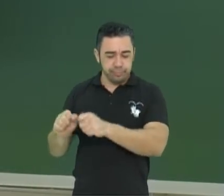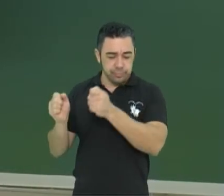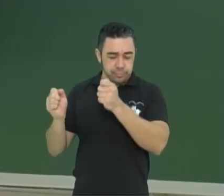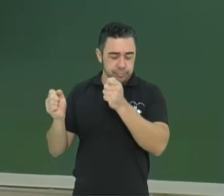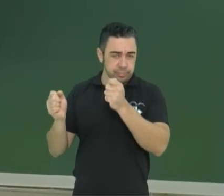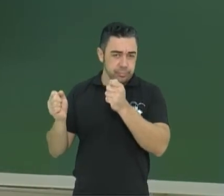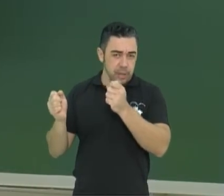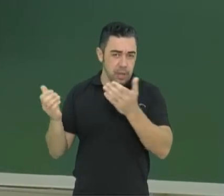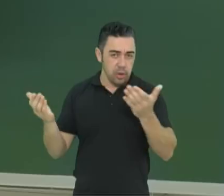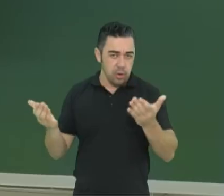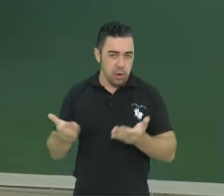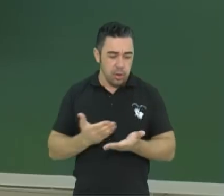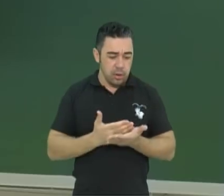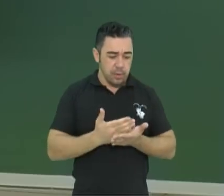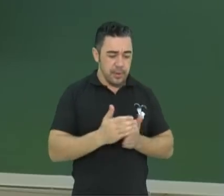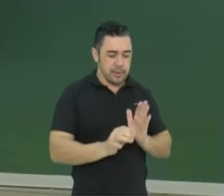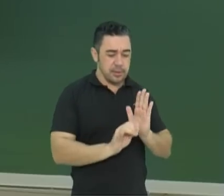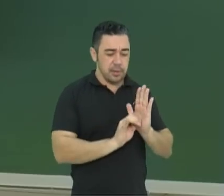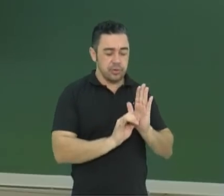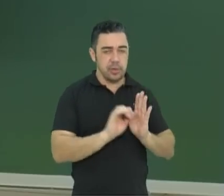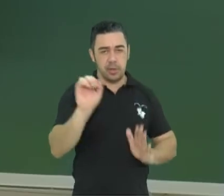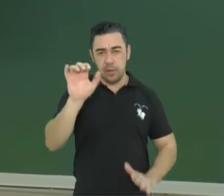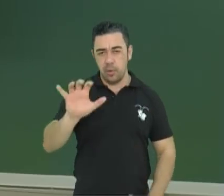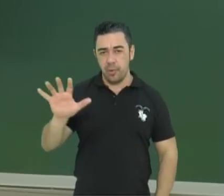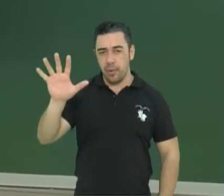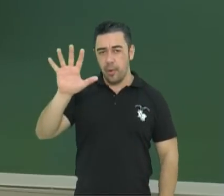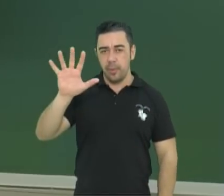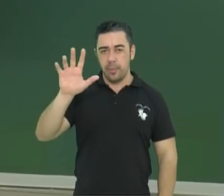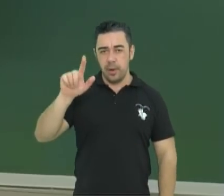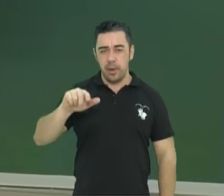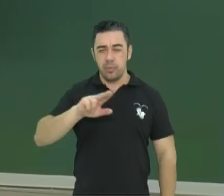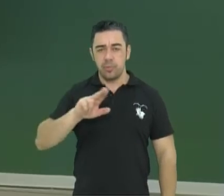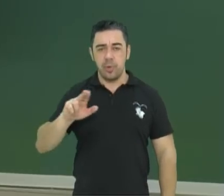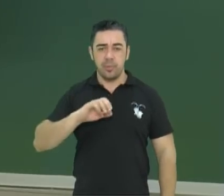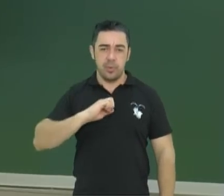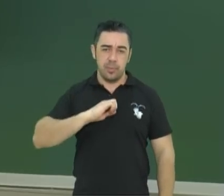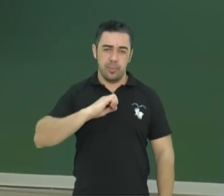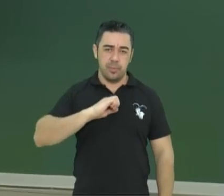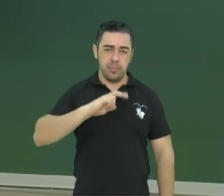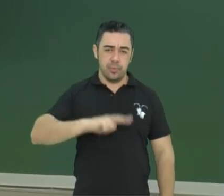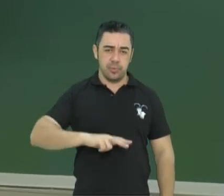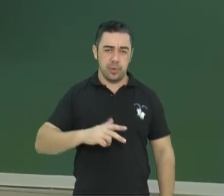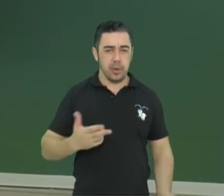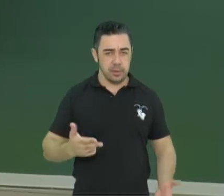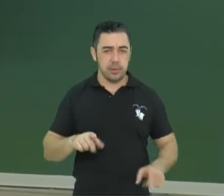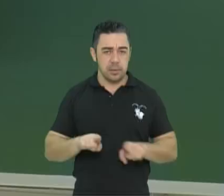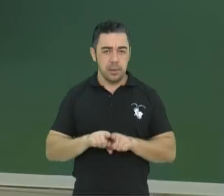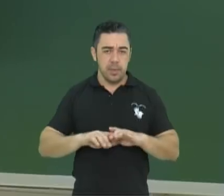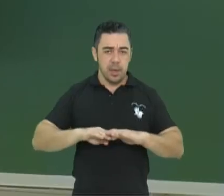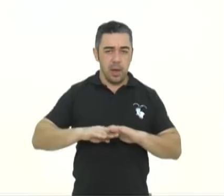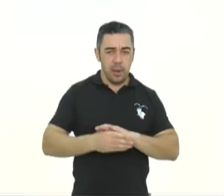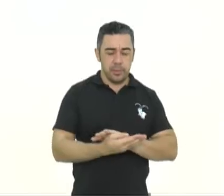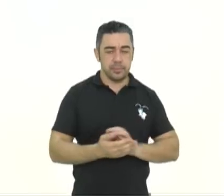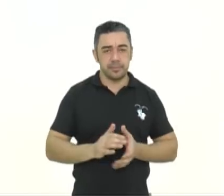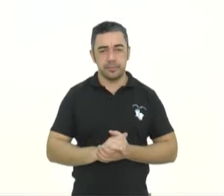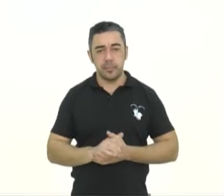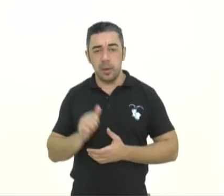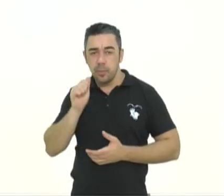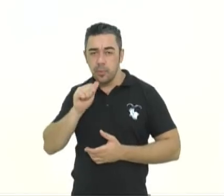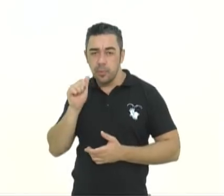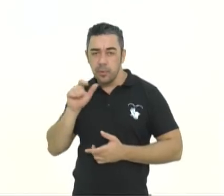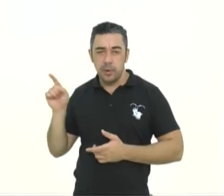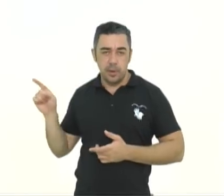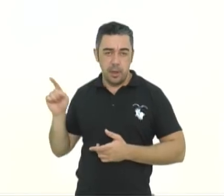uma identidade então europeia, com nome europeu, português e alguns hábitos portugueses também, né? Ela foi rainha do reino